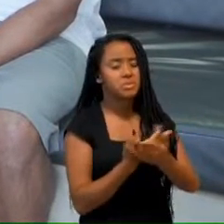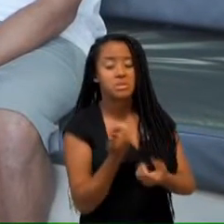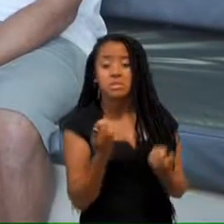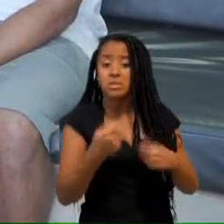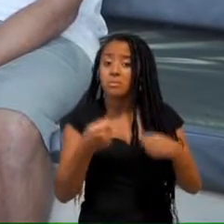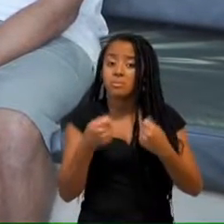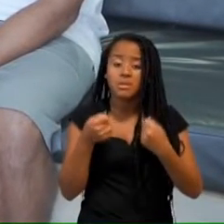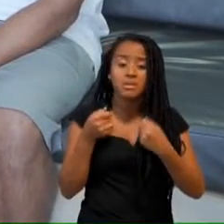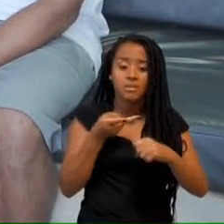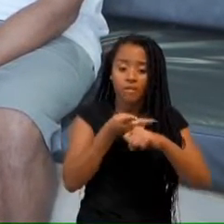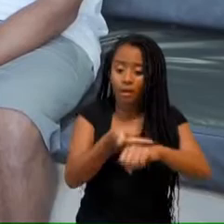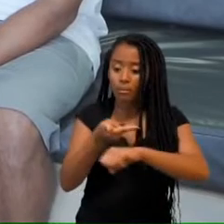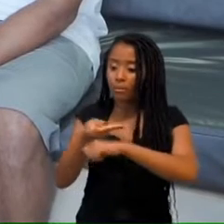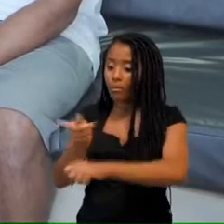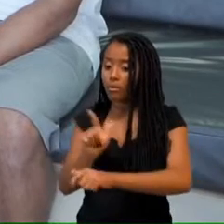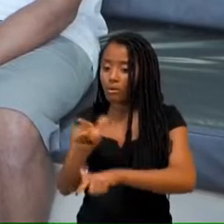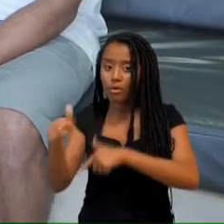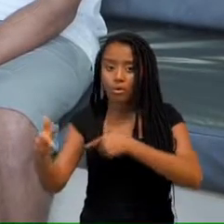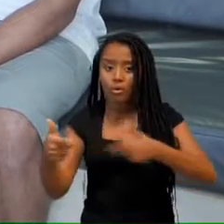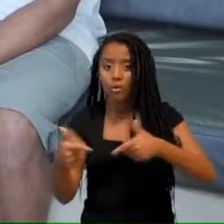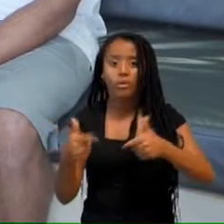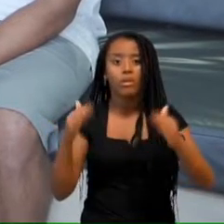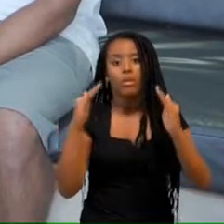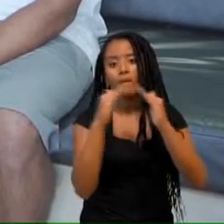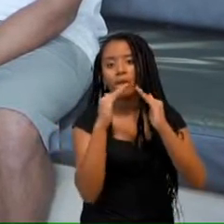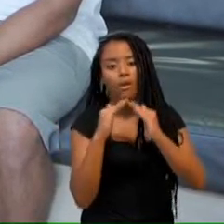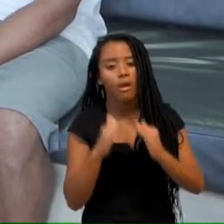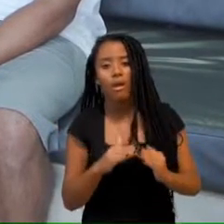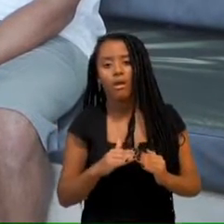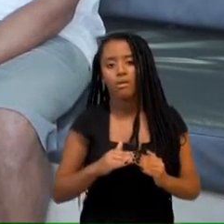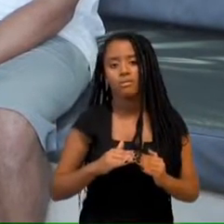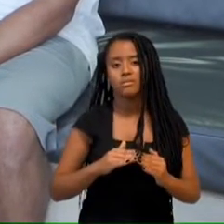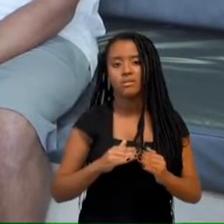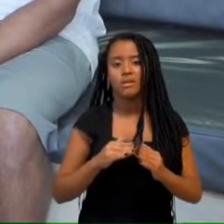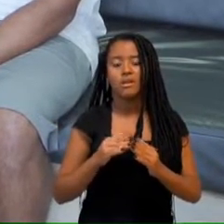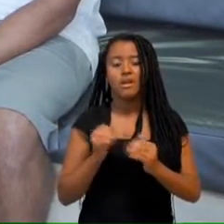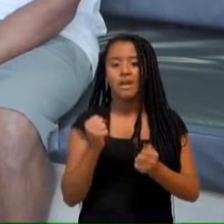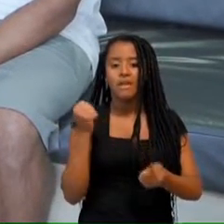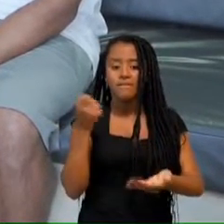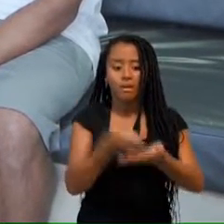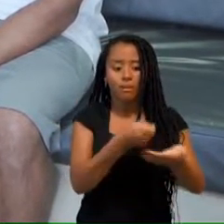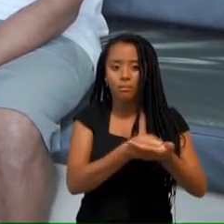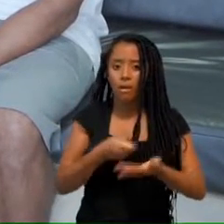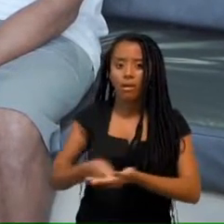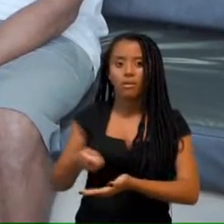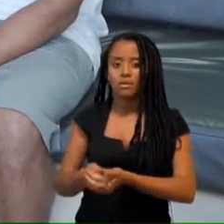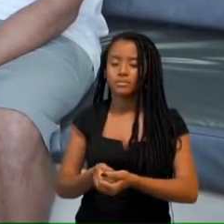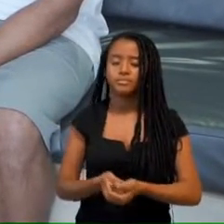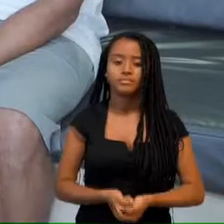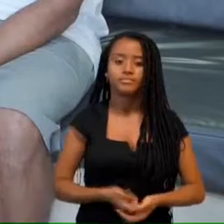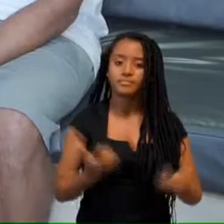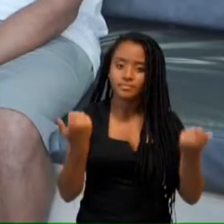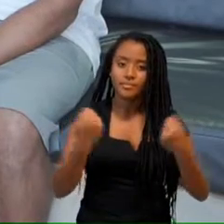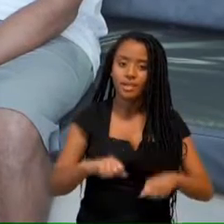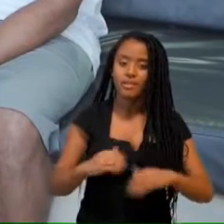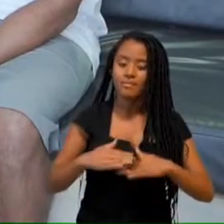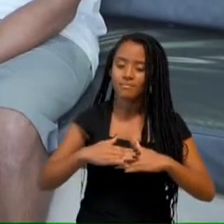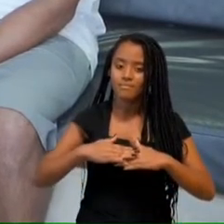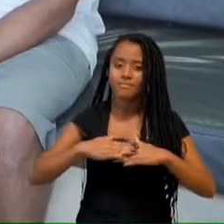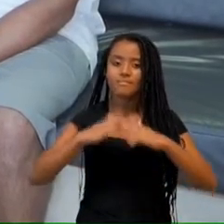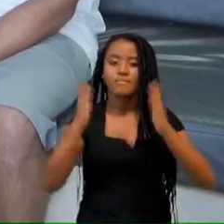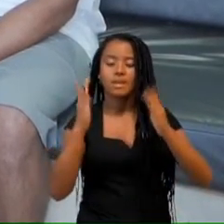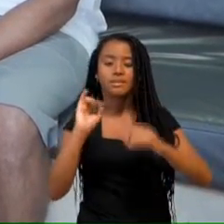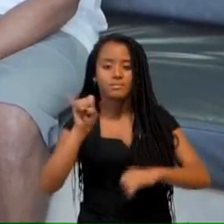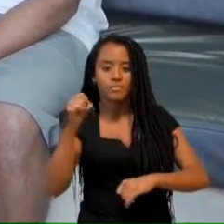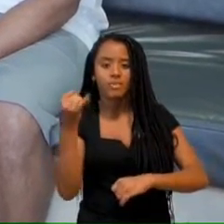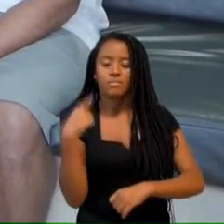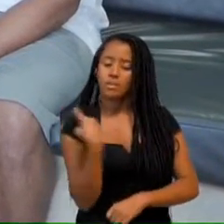ficar procurando né outras coisas pagar aluguel contas essas coisas então garante mais rendimento pra gente e se